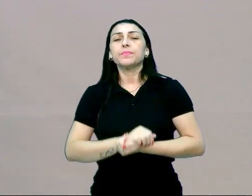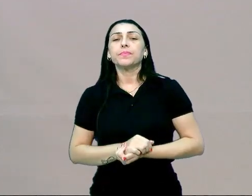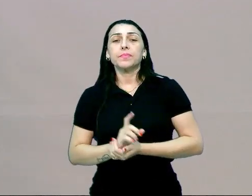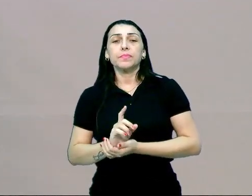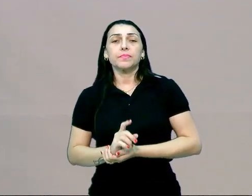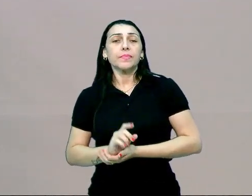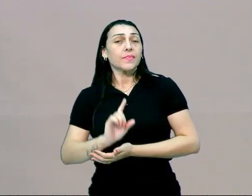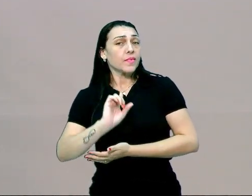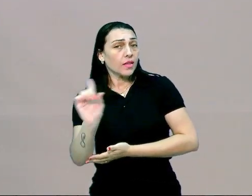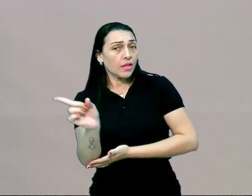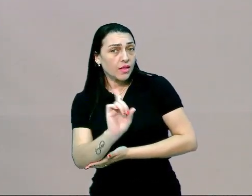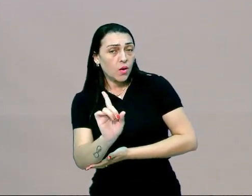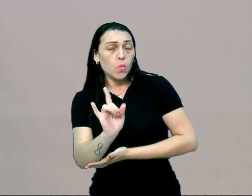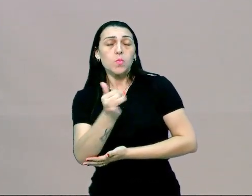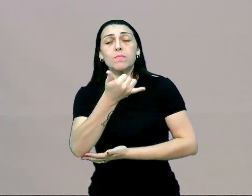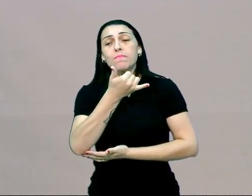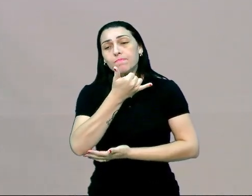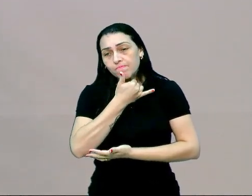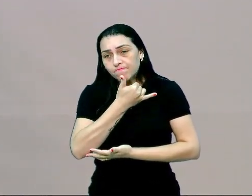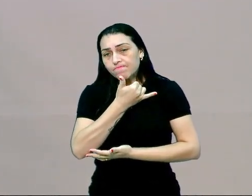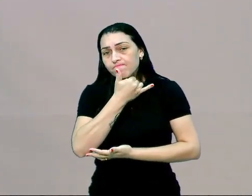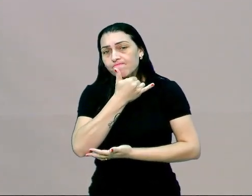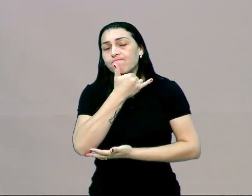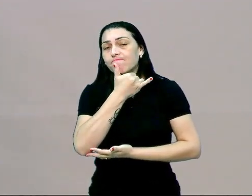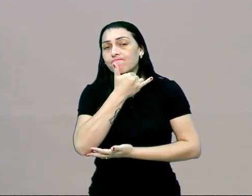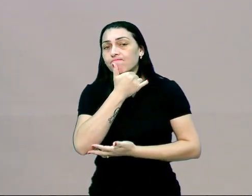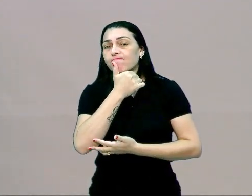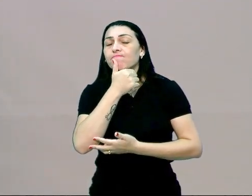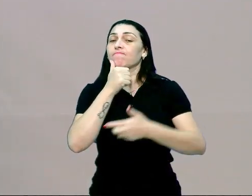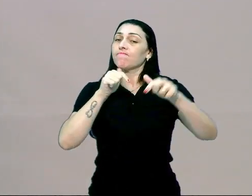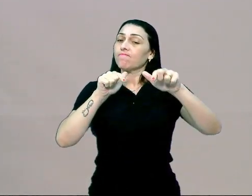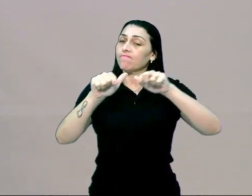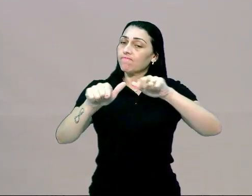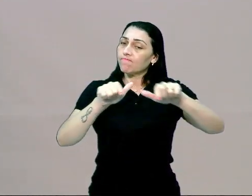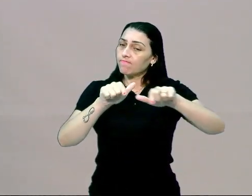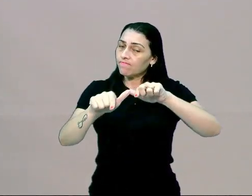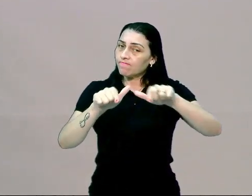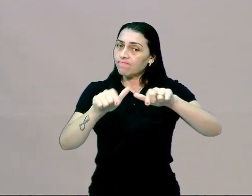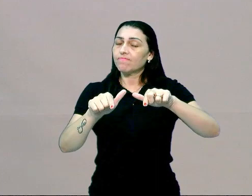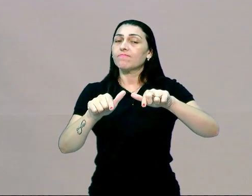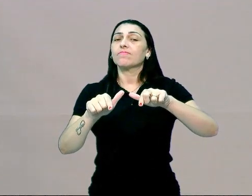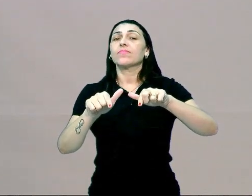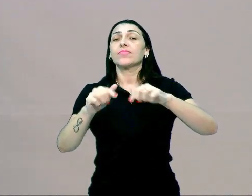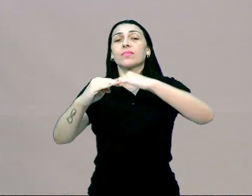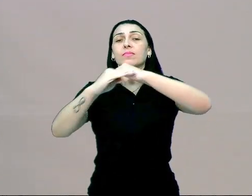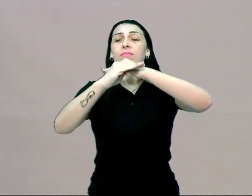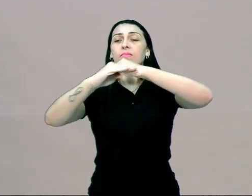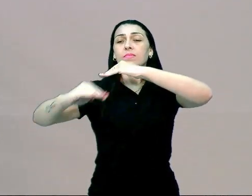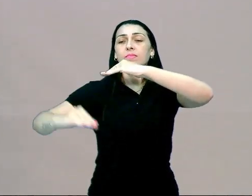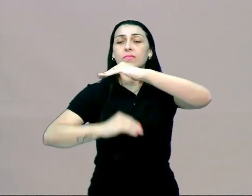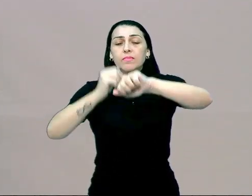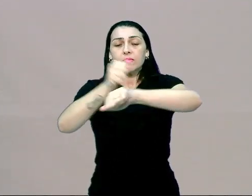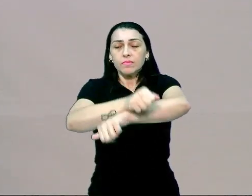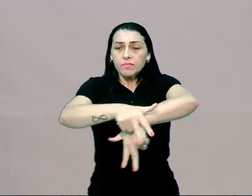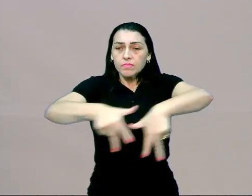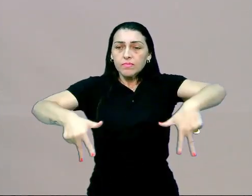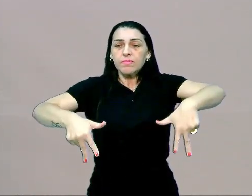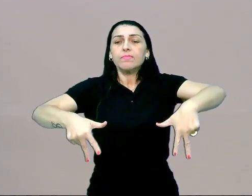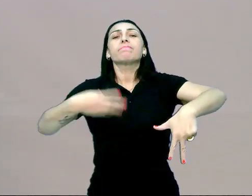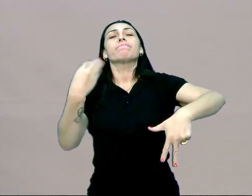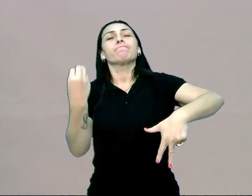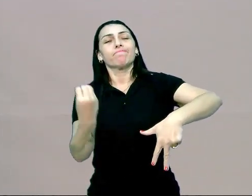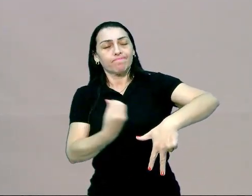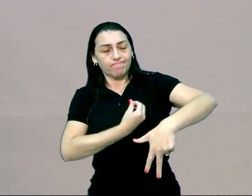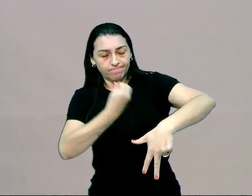que não. Infelizmente, no mercado de trabalho, essa desigualdade de gênero, ela se